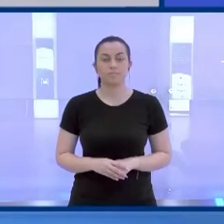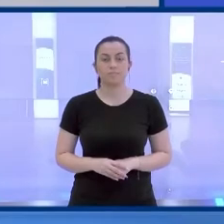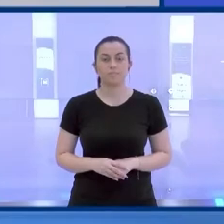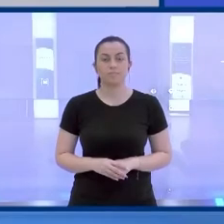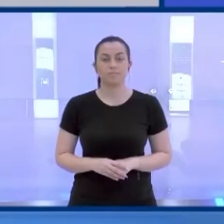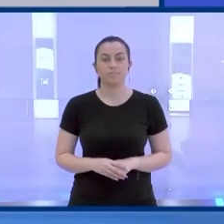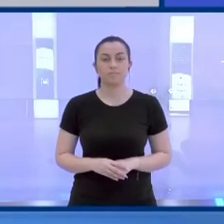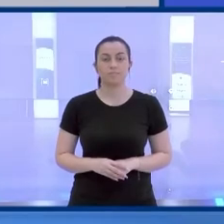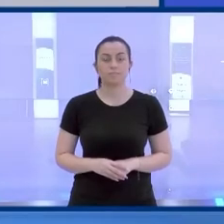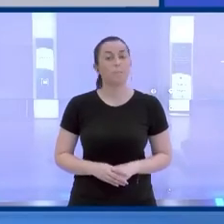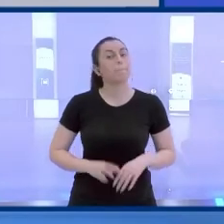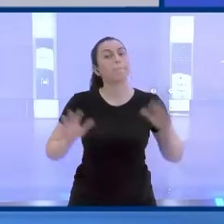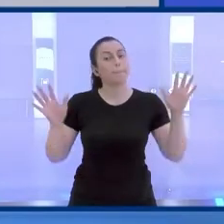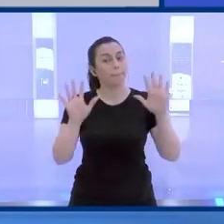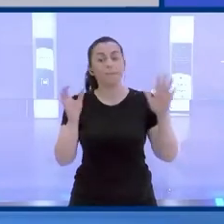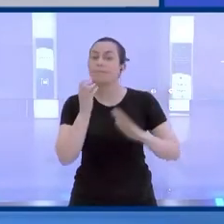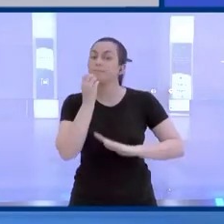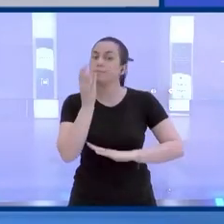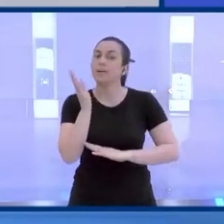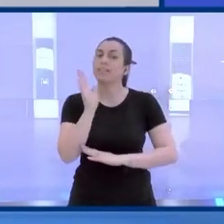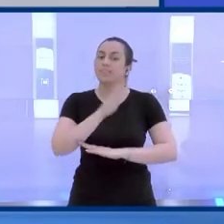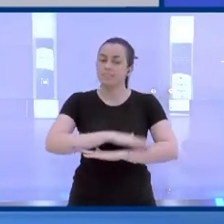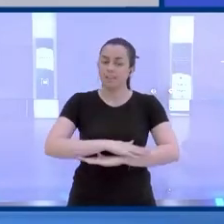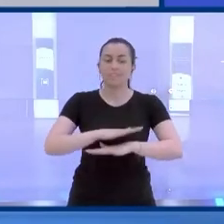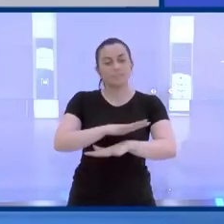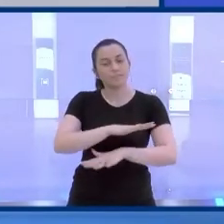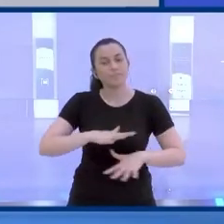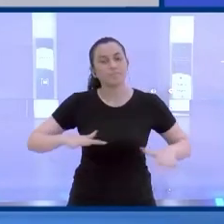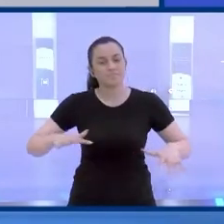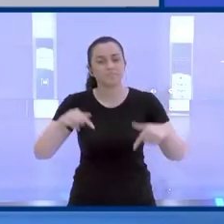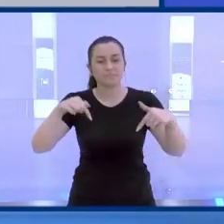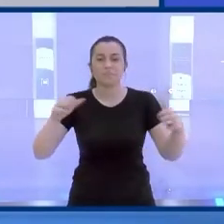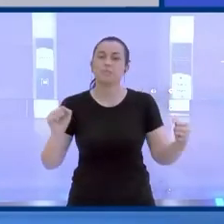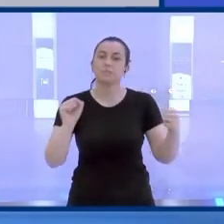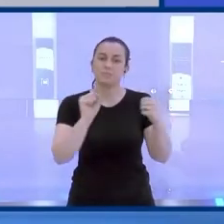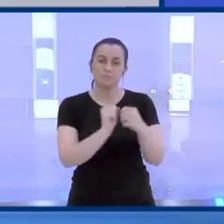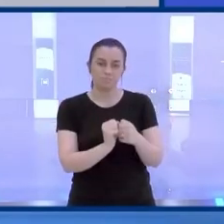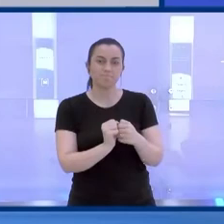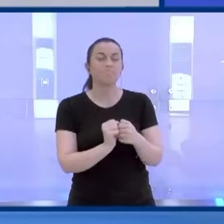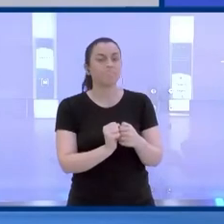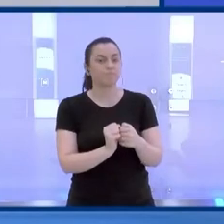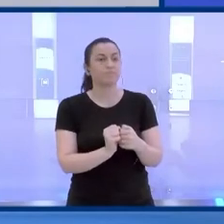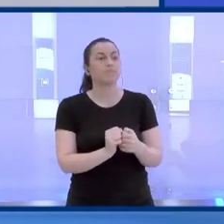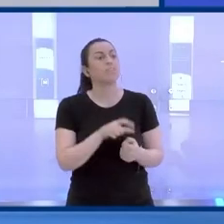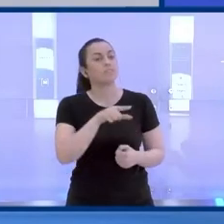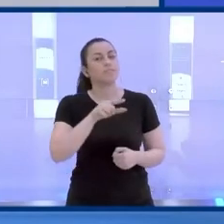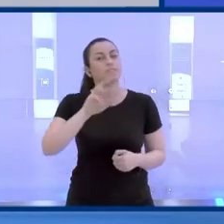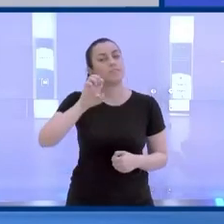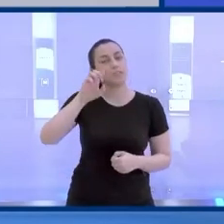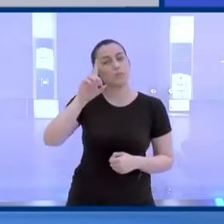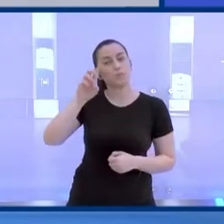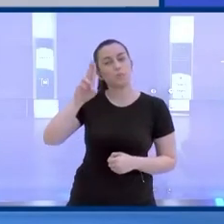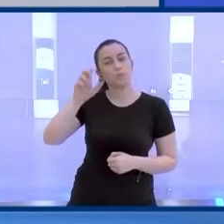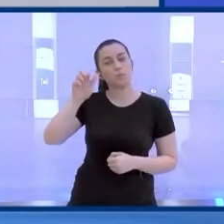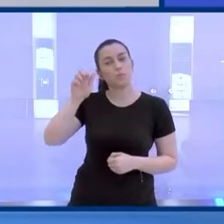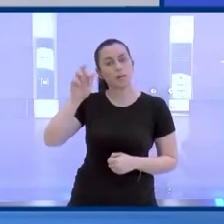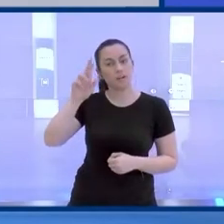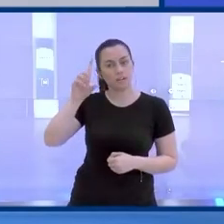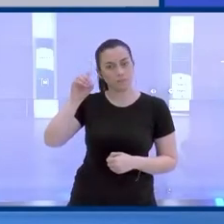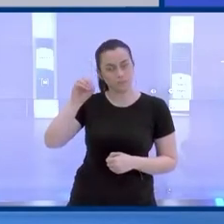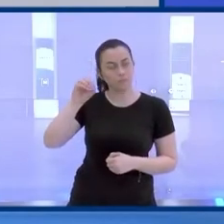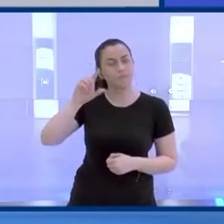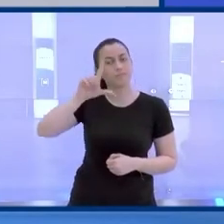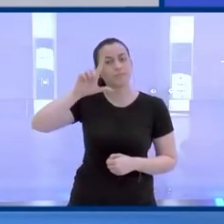Boa tarde a todos. Primeiro, eu gostaria de cumprimentar o senhor governador Eduardo Leite, o